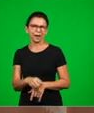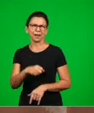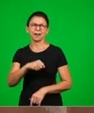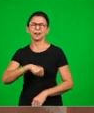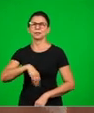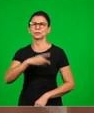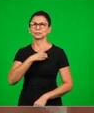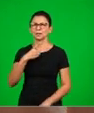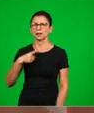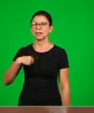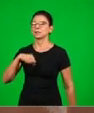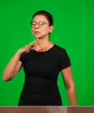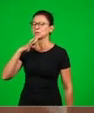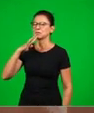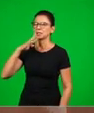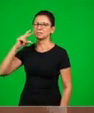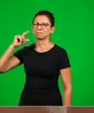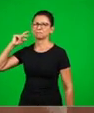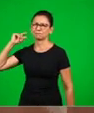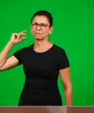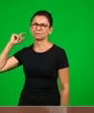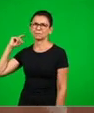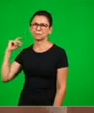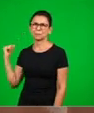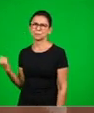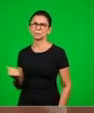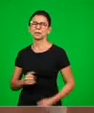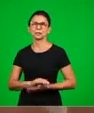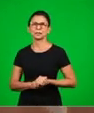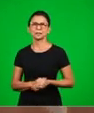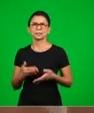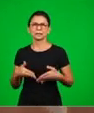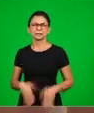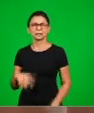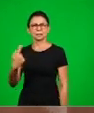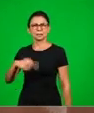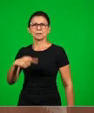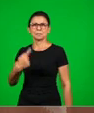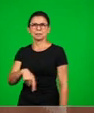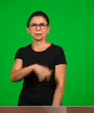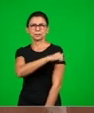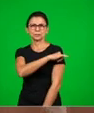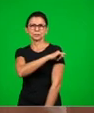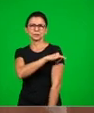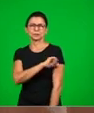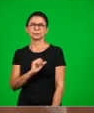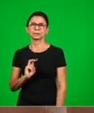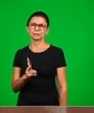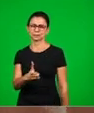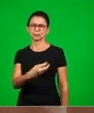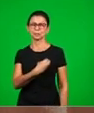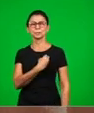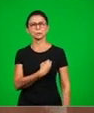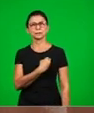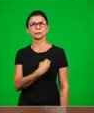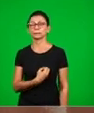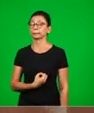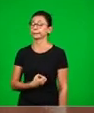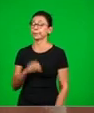diácono na cidade, no município de Queimados, no Rio de Janeiro. Ele está sempre presente. Ele chega a ser